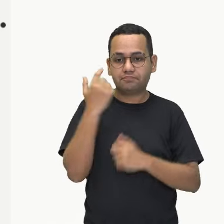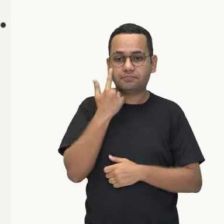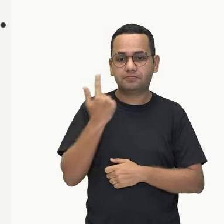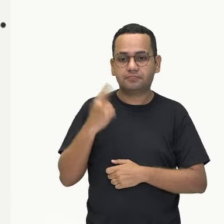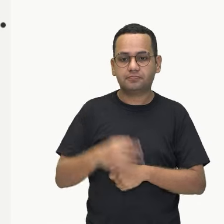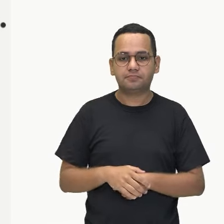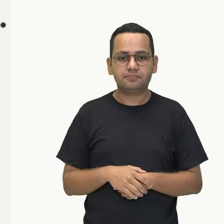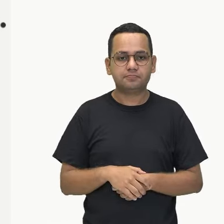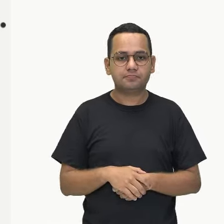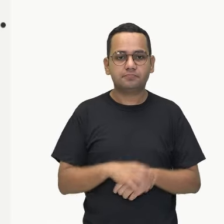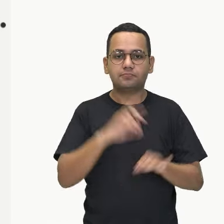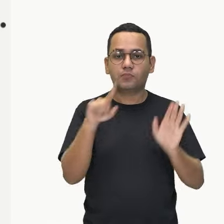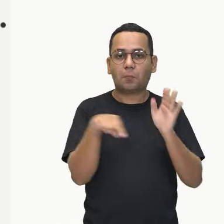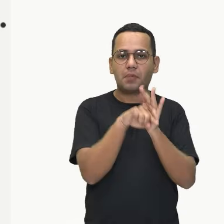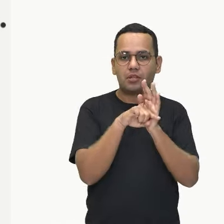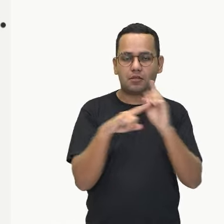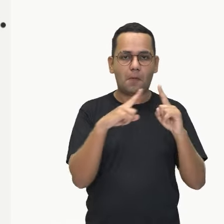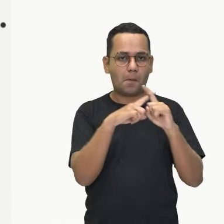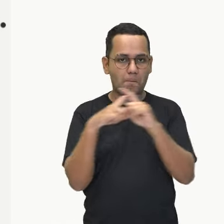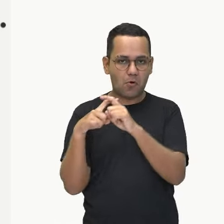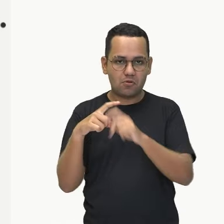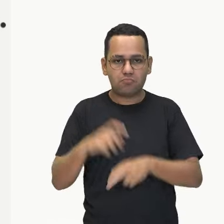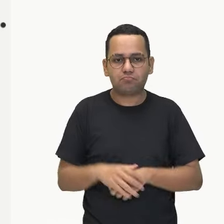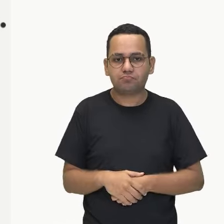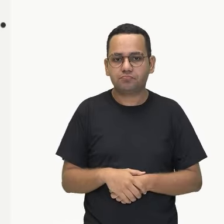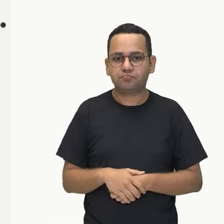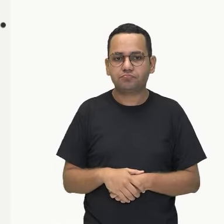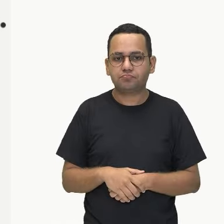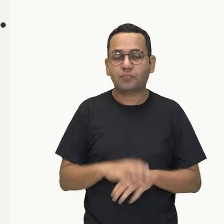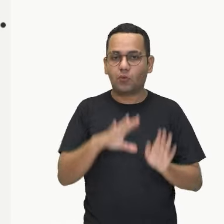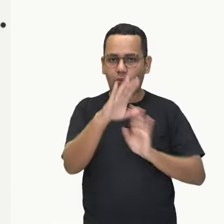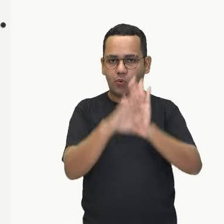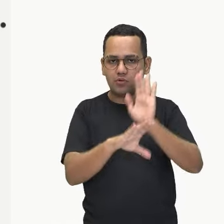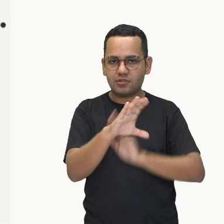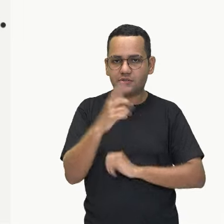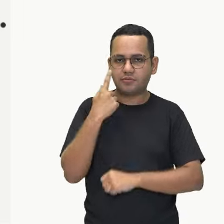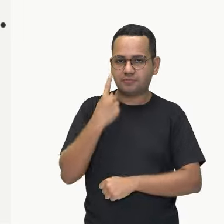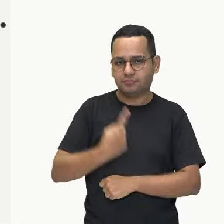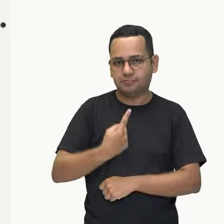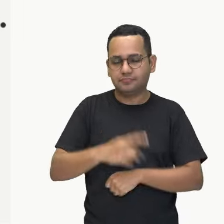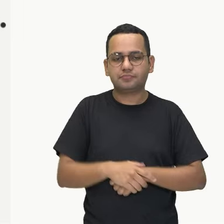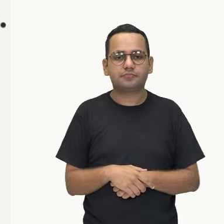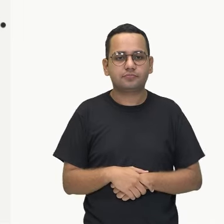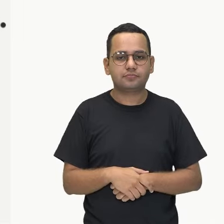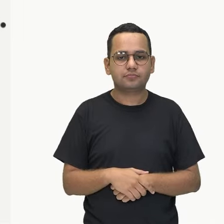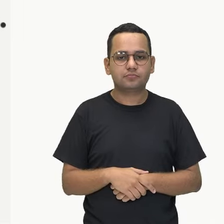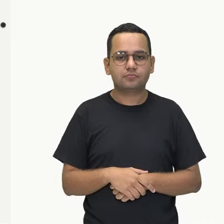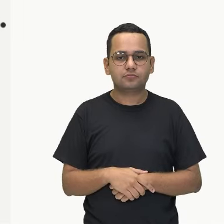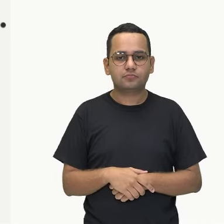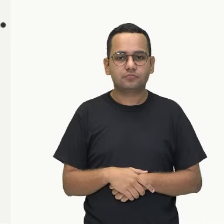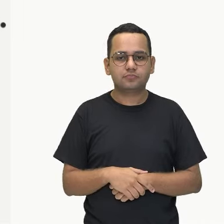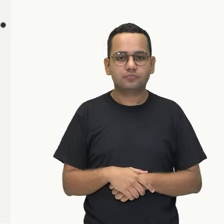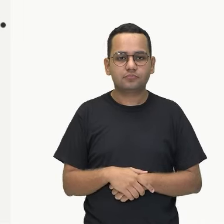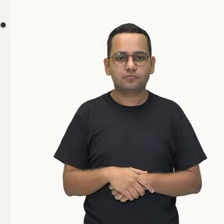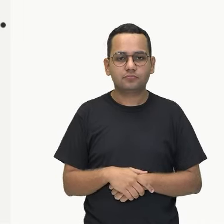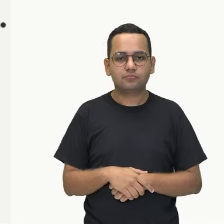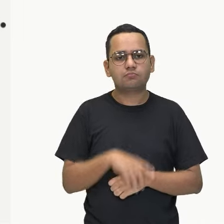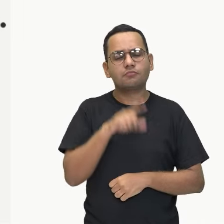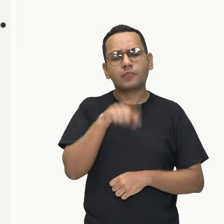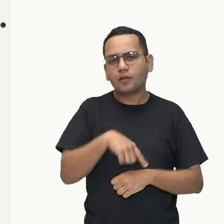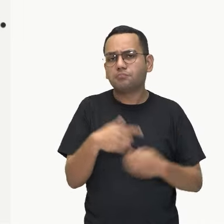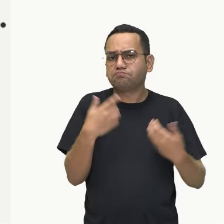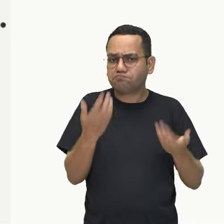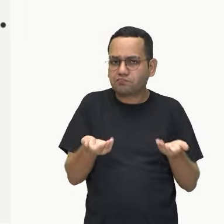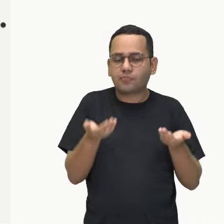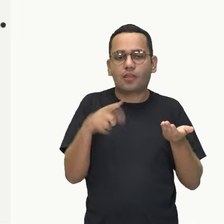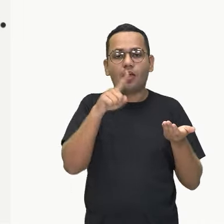Subtração com polinômios. Na subtração de polinômios, o processo é semelhante